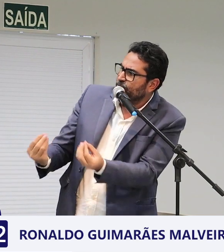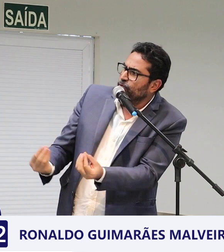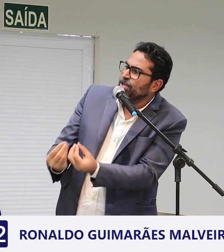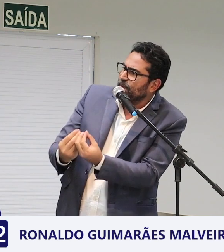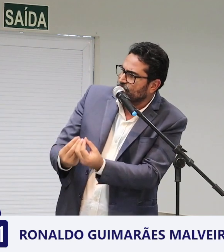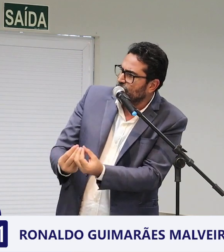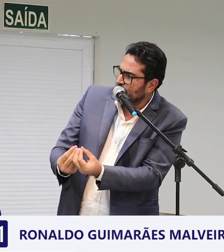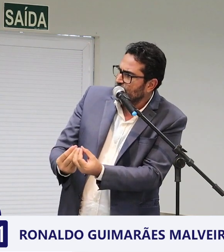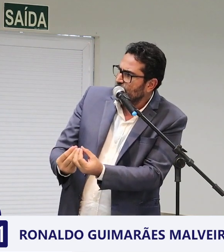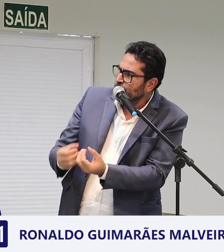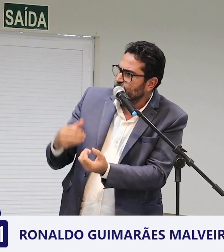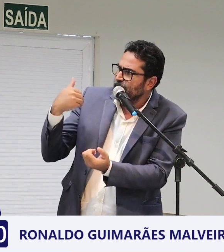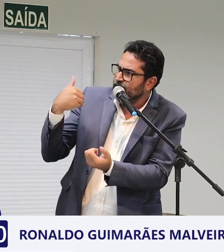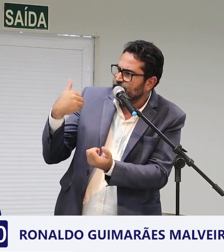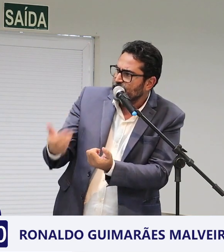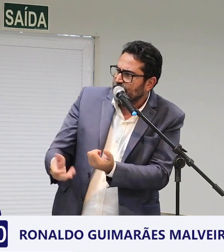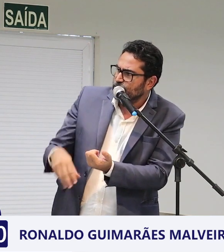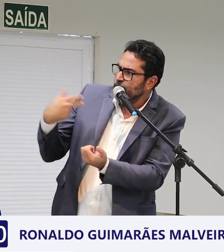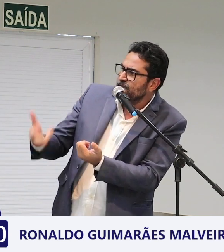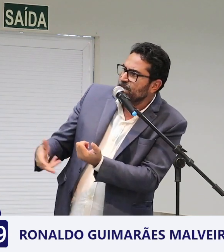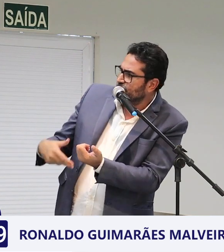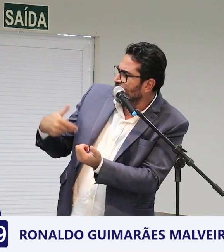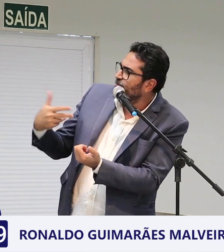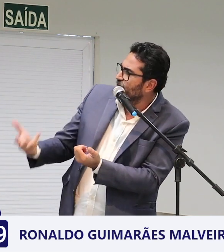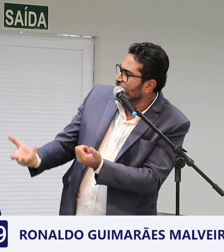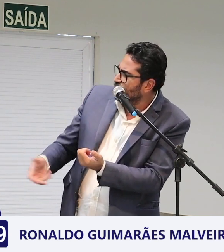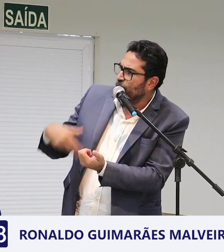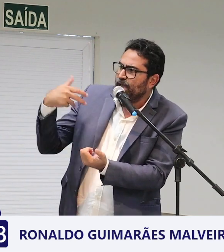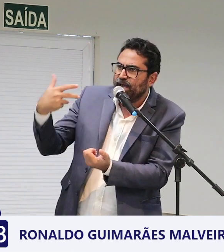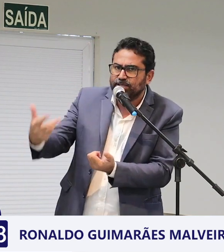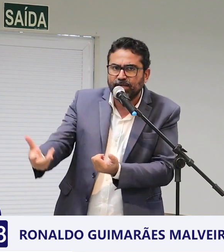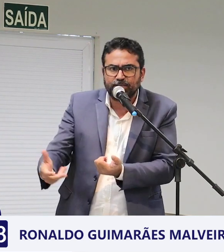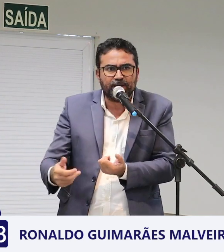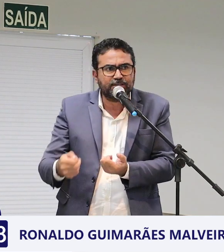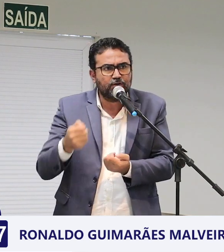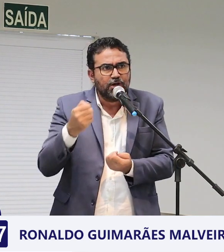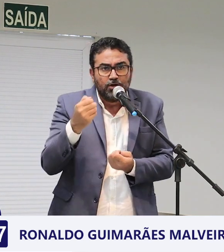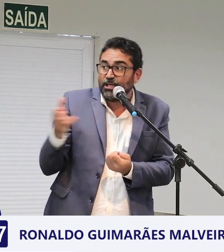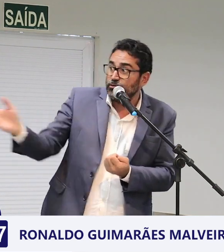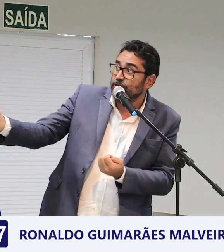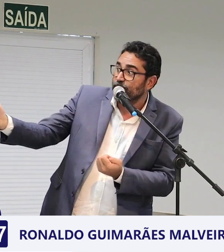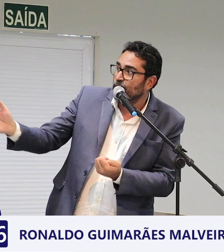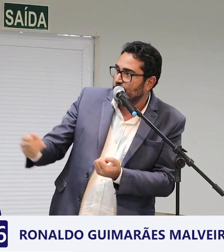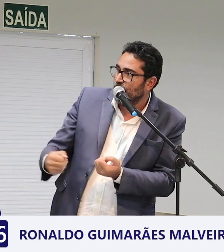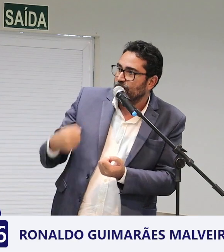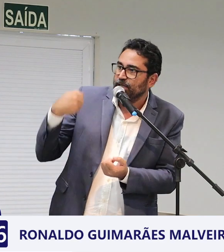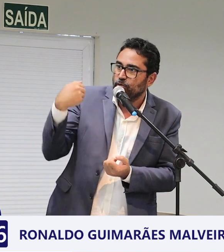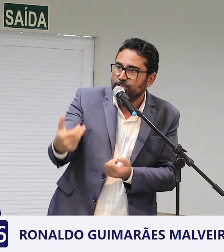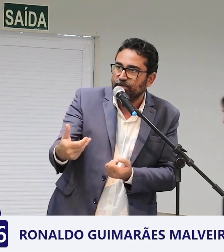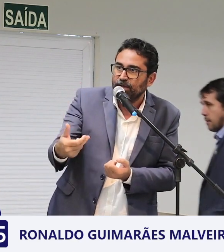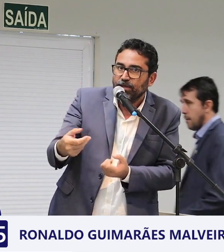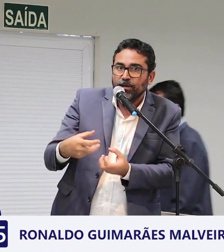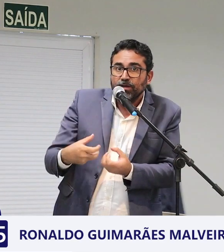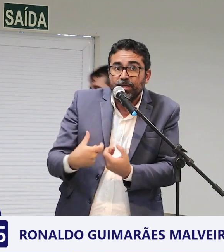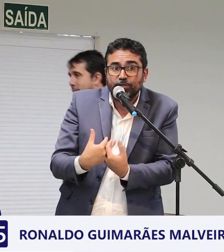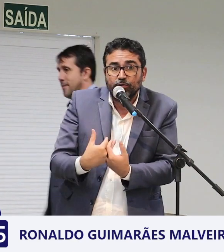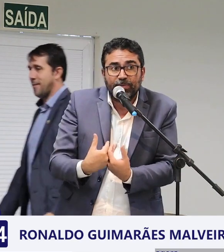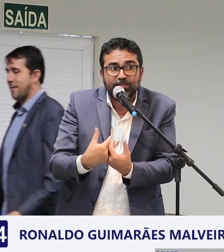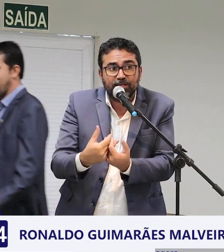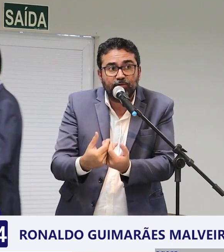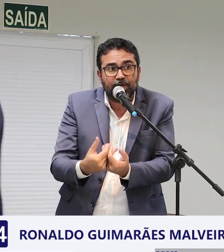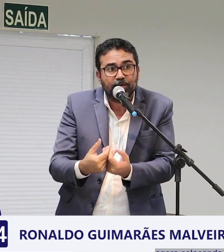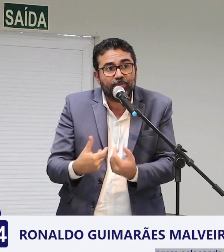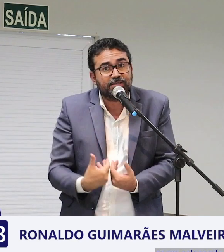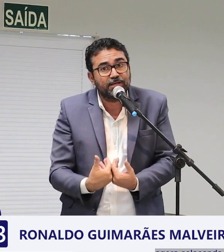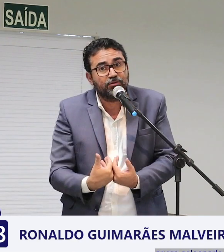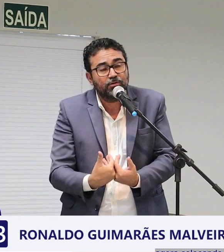criar aquele fundo da Amazônia onde os países a Suíça enfim Suécia aqueles países os Estados Unidos também agora colocando recursos também isso é